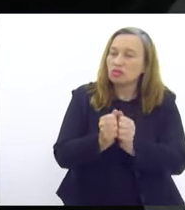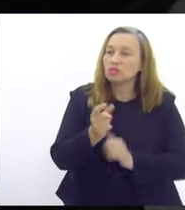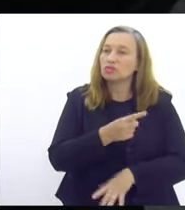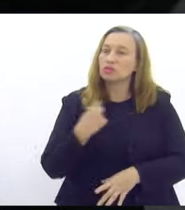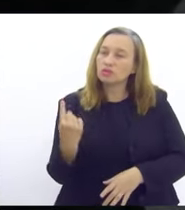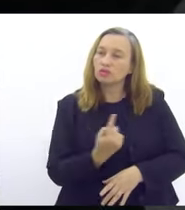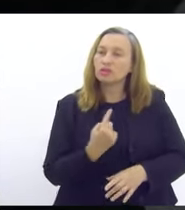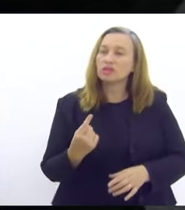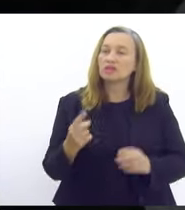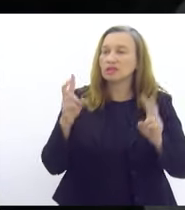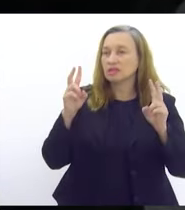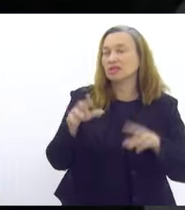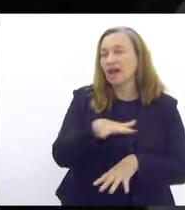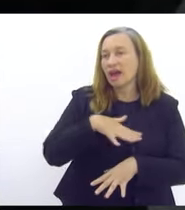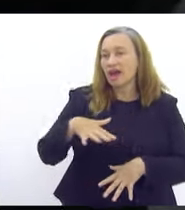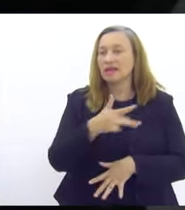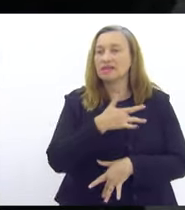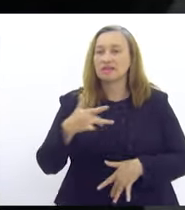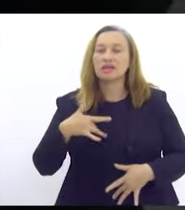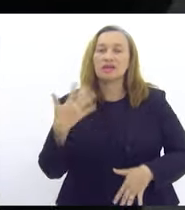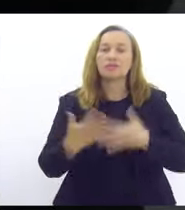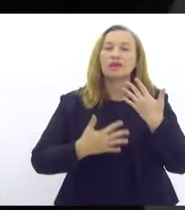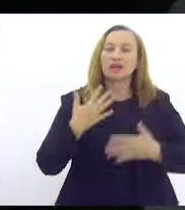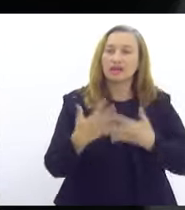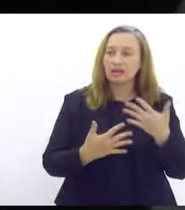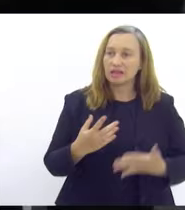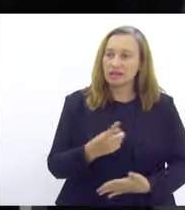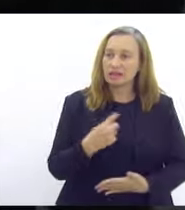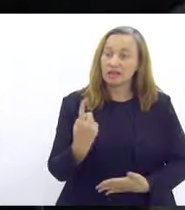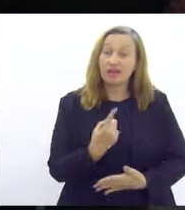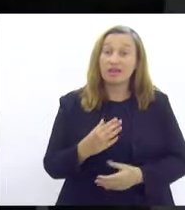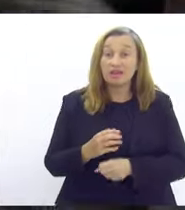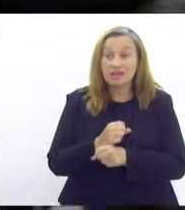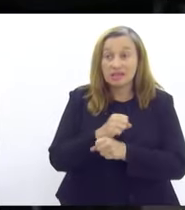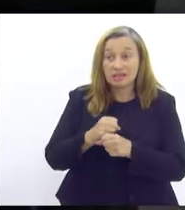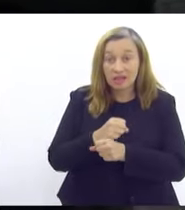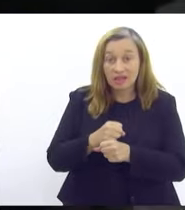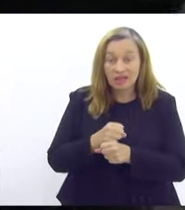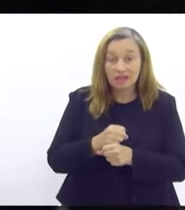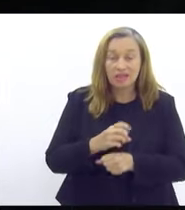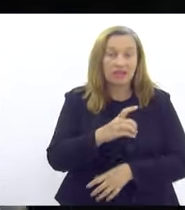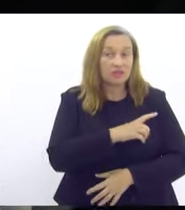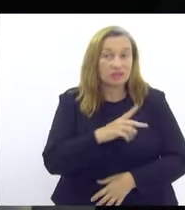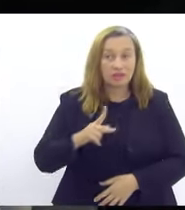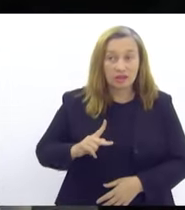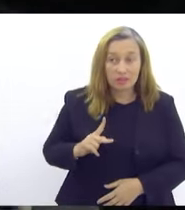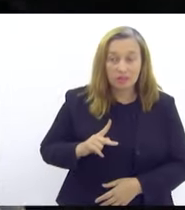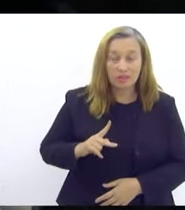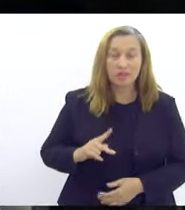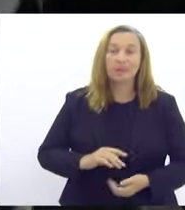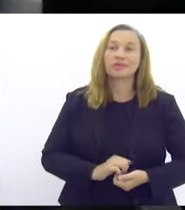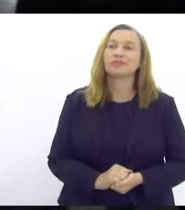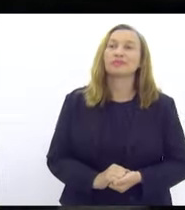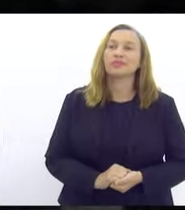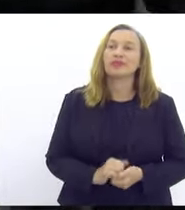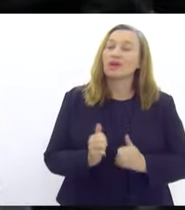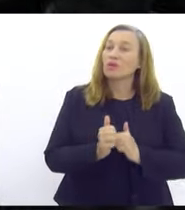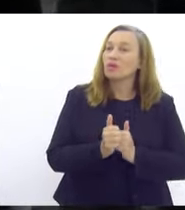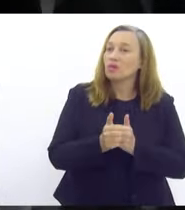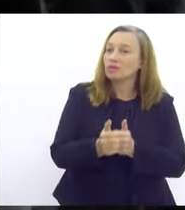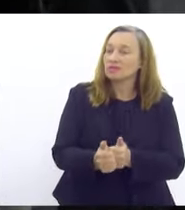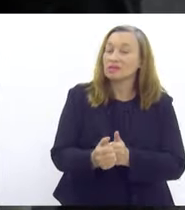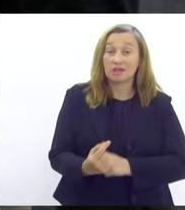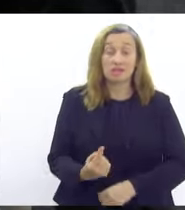questões da saúde. E, para alegria nossa, esse ano a Defensoria Pública ia ser conduzida por